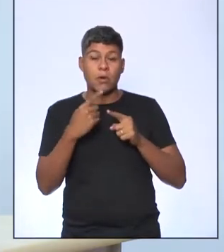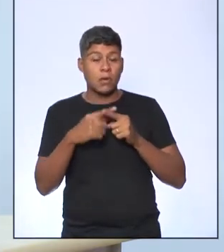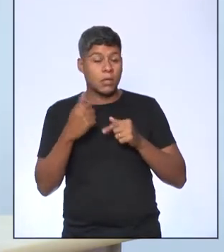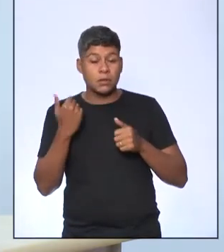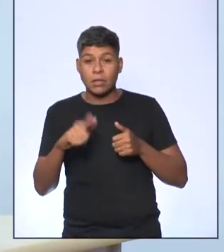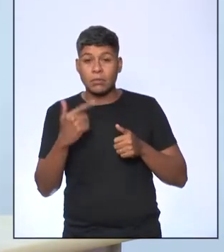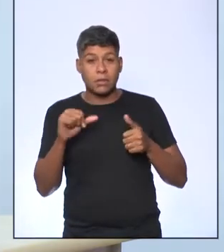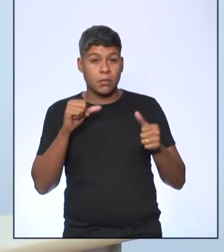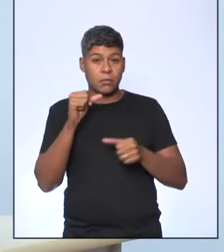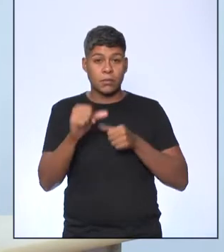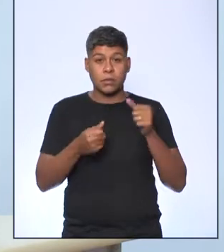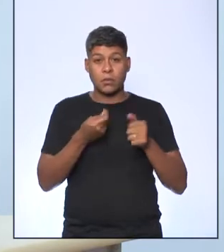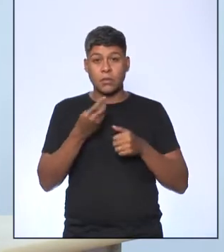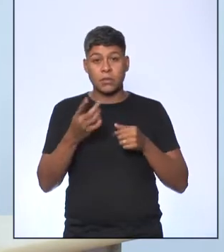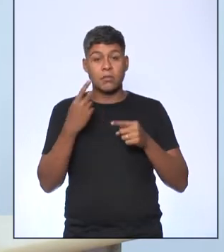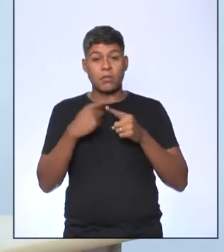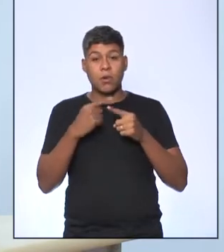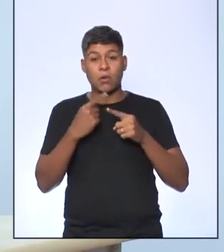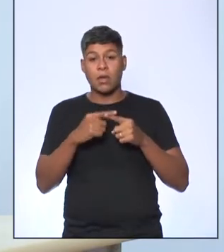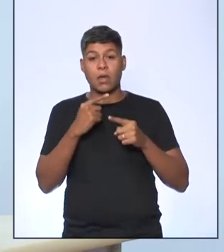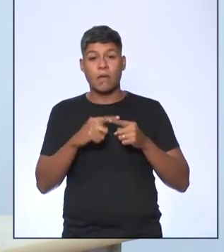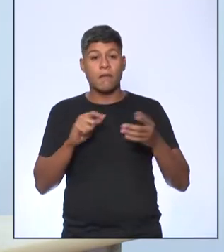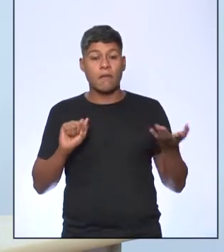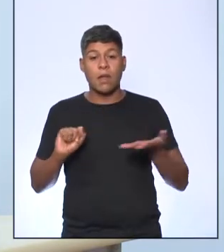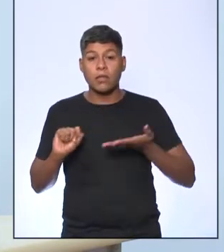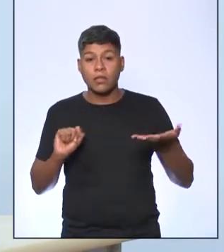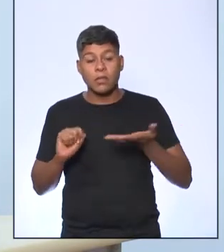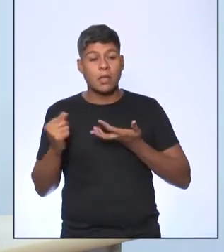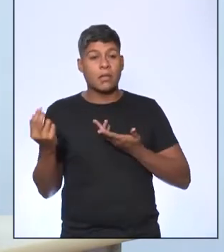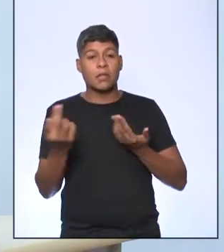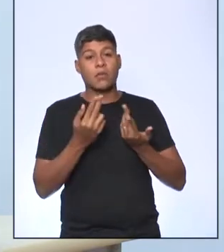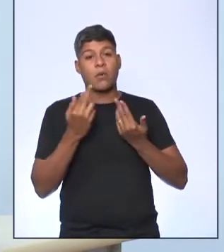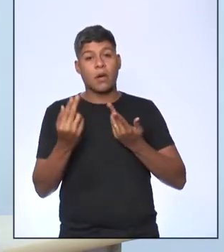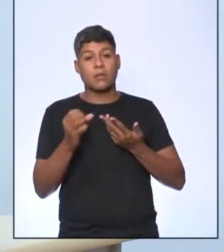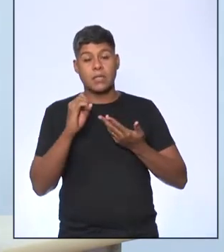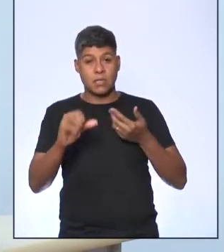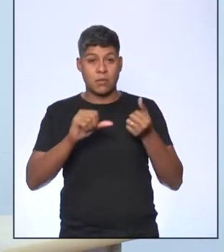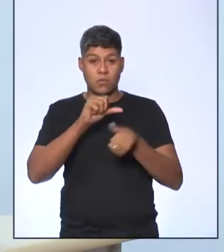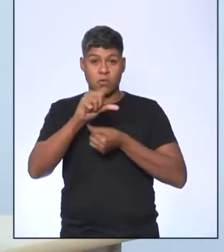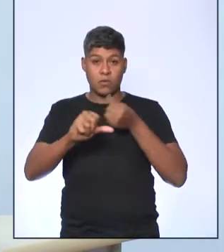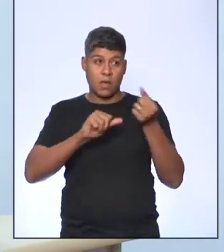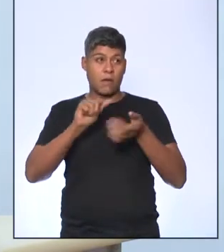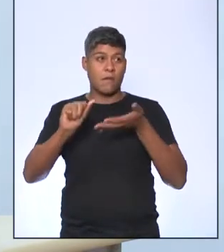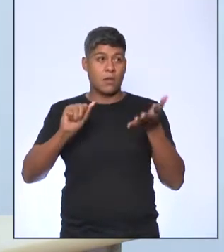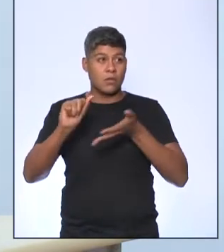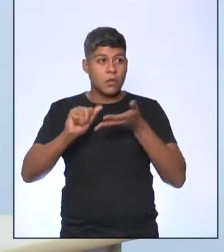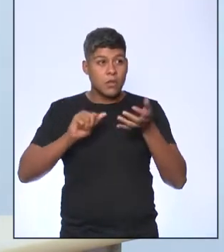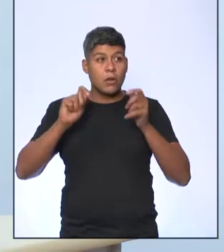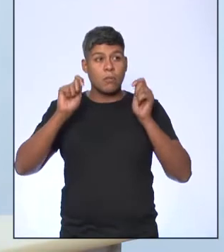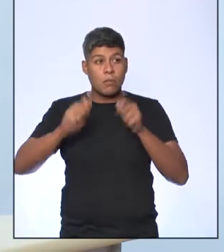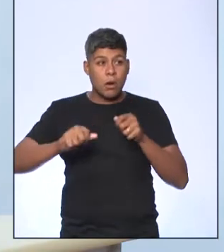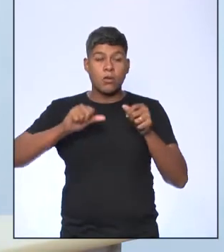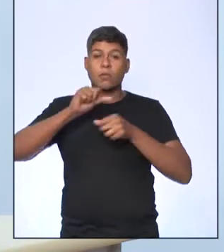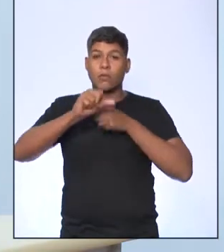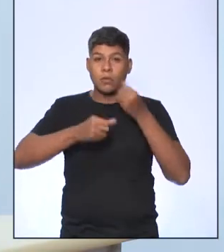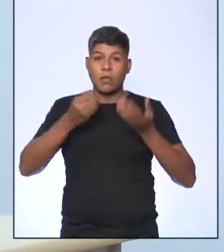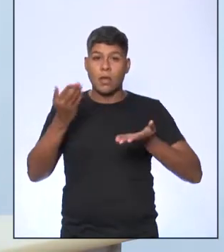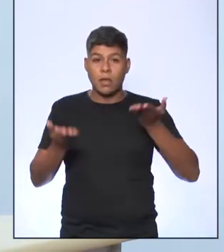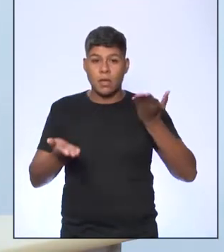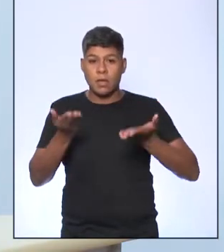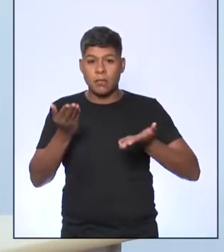não tem alteração nas quantidades? Porque a velocidade é igual. Se eu alterar essa velocidade, eu altero meu